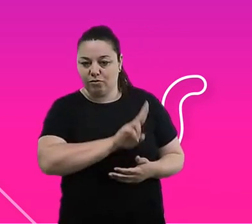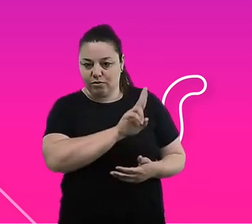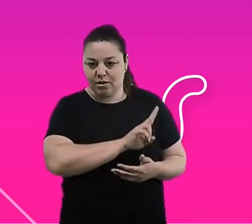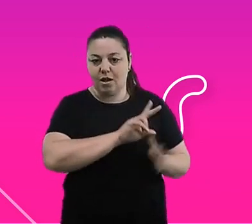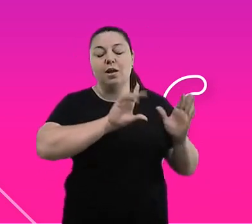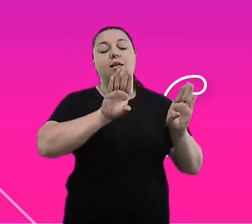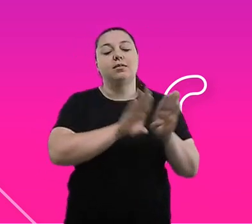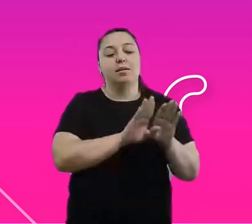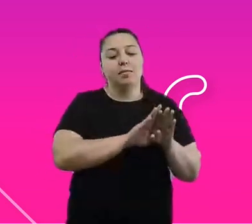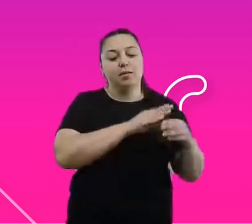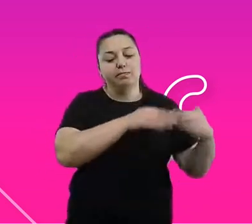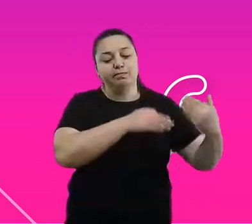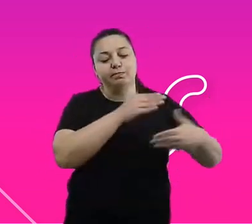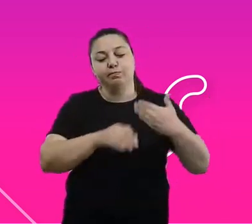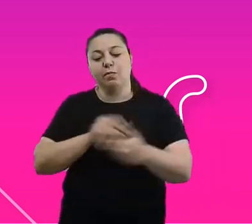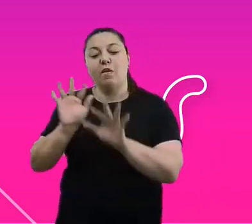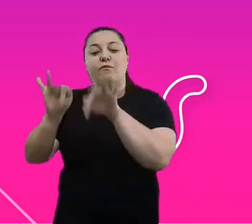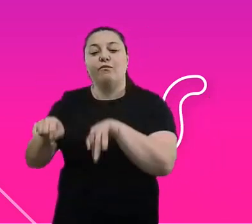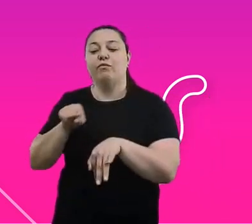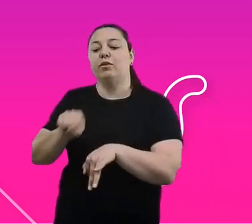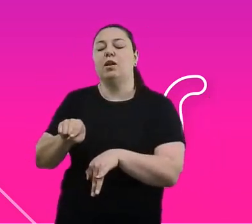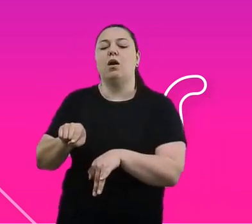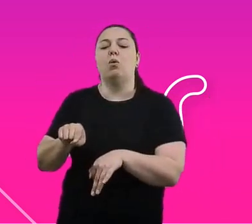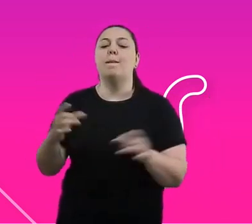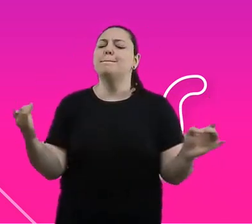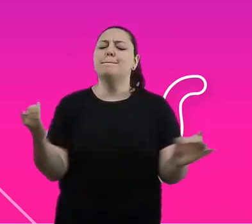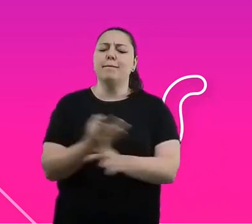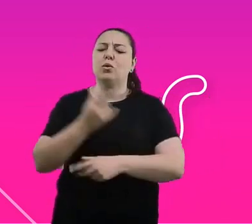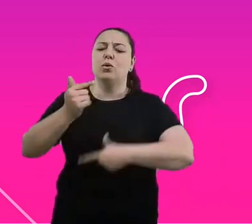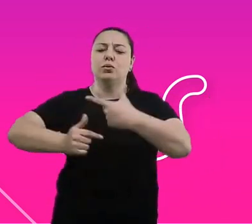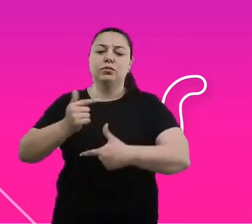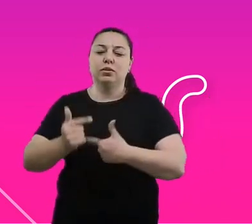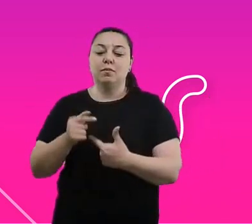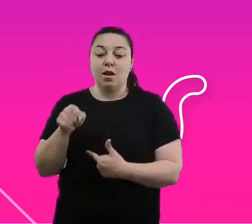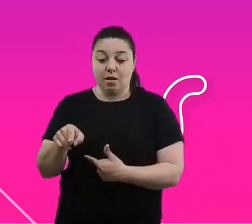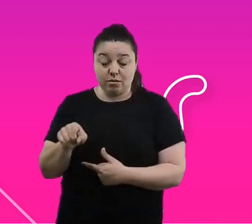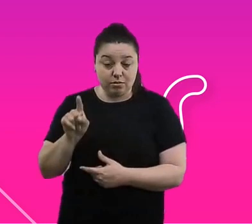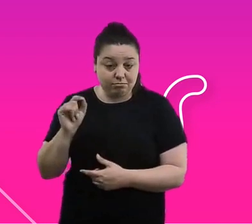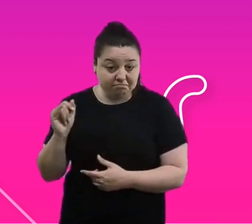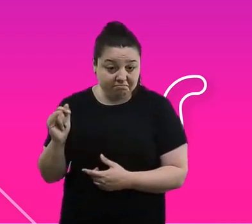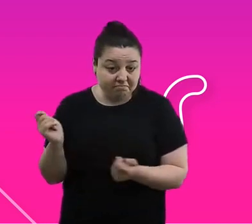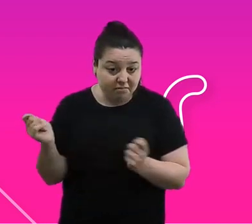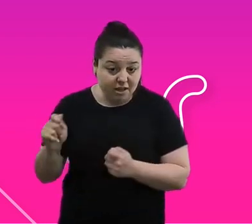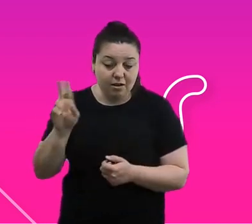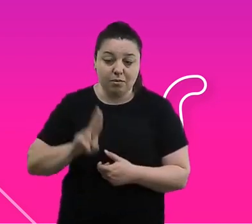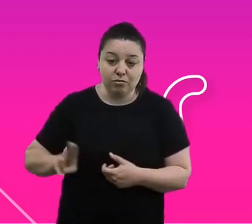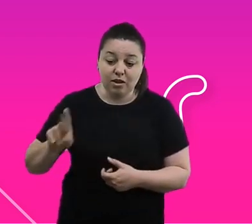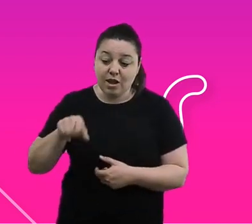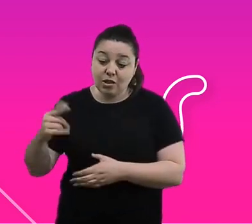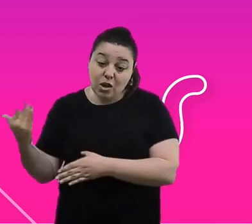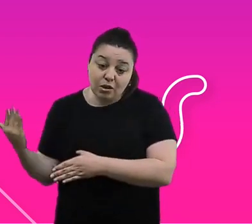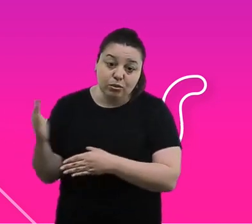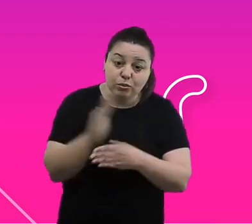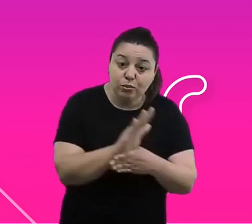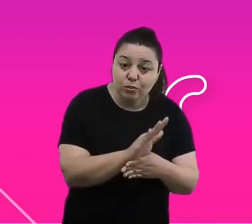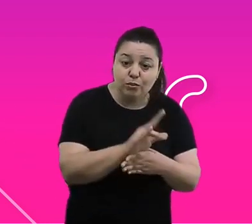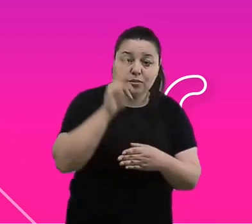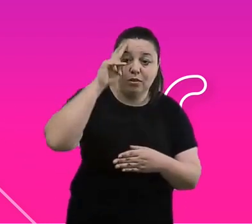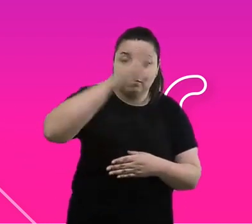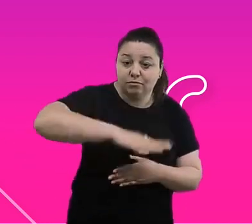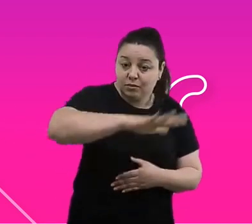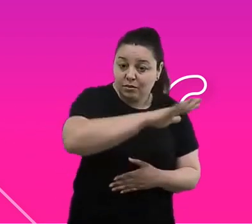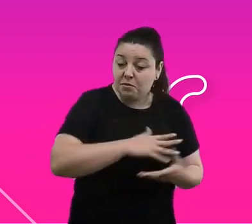foi aqueles ligados ao turismo, naturalmente, né, comércio, alojamento, alimentação, e o subsetor menos